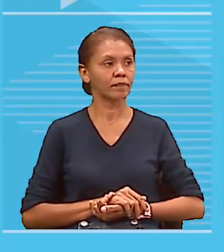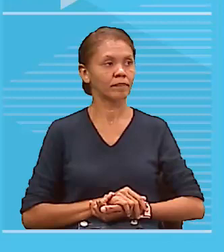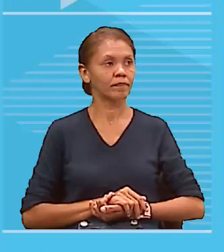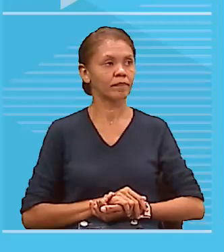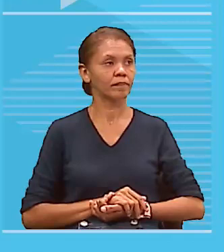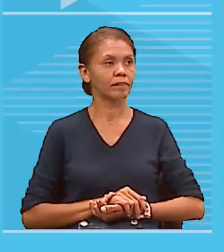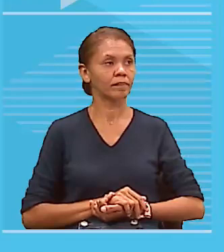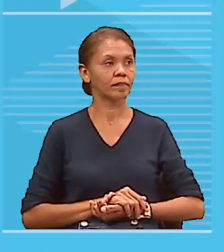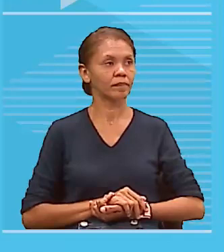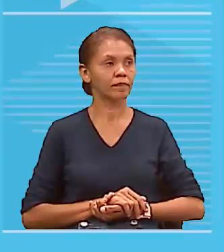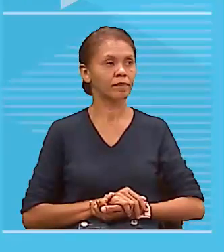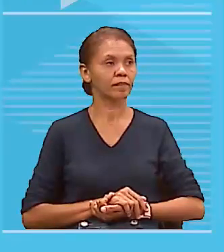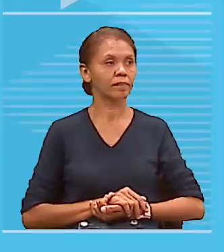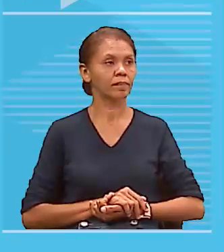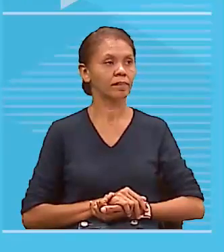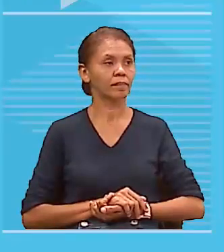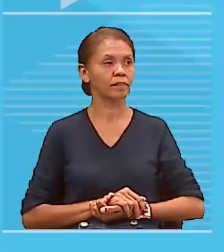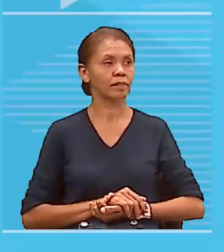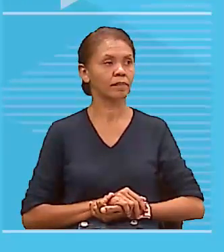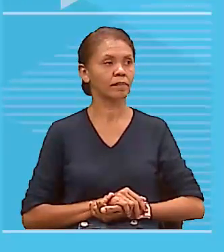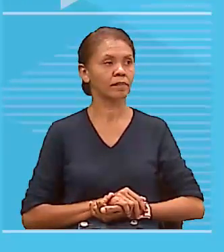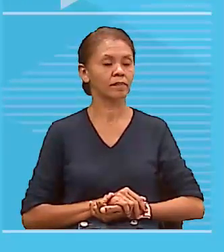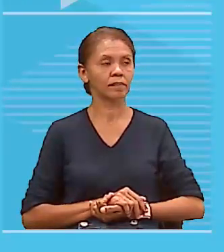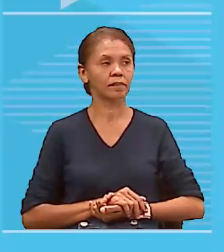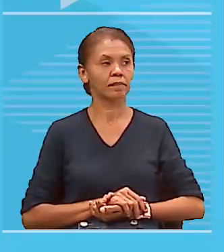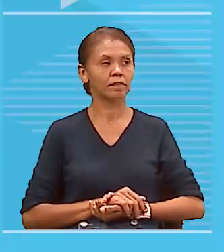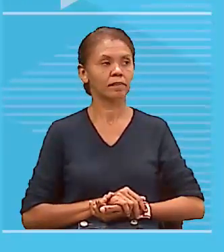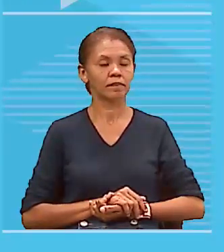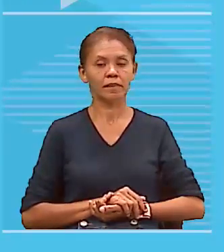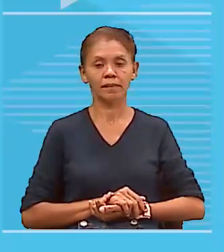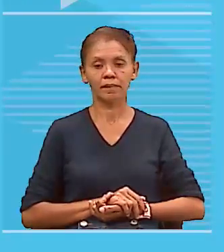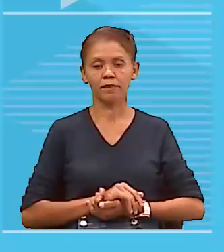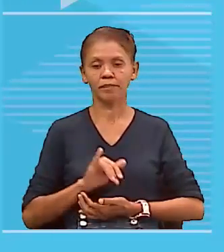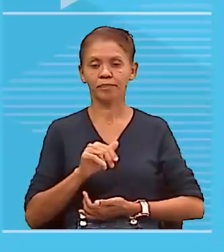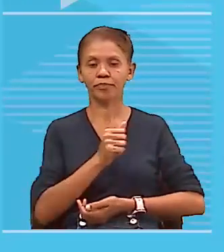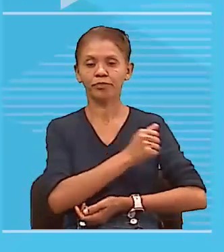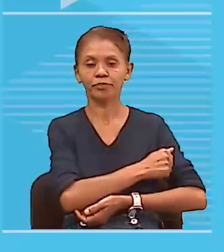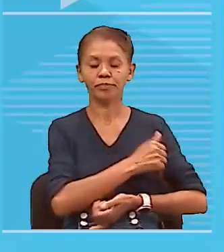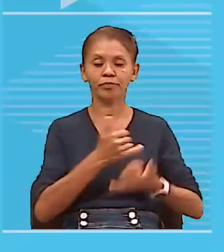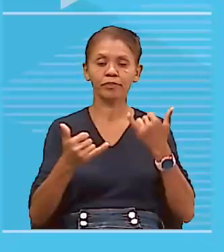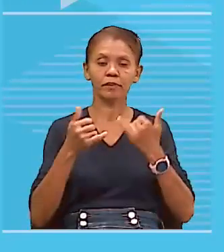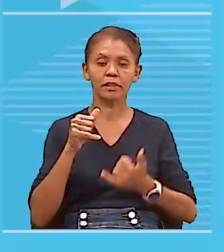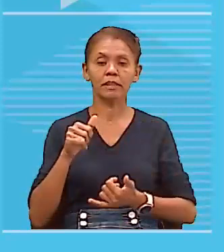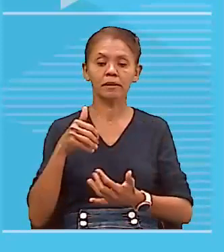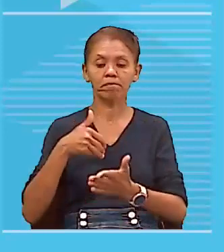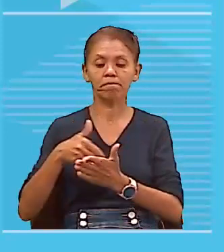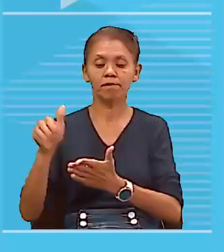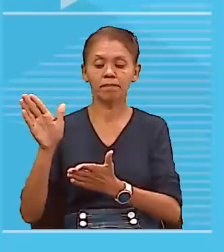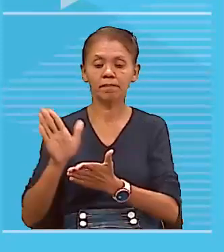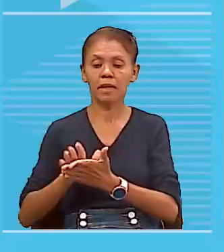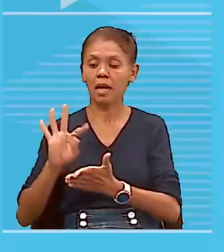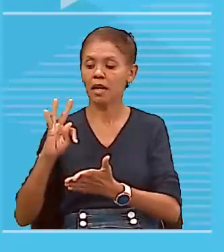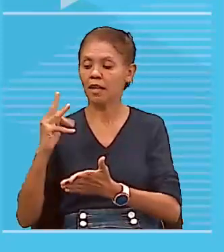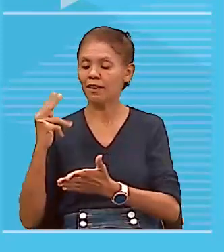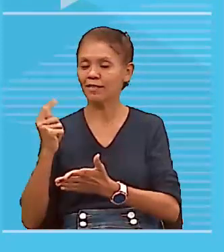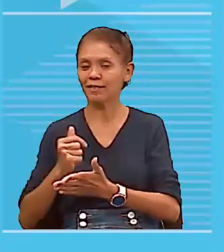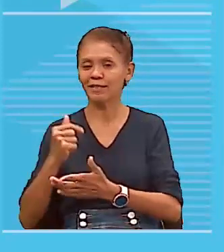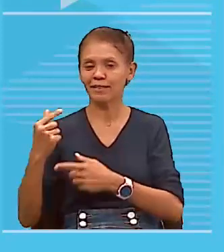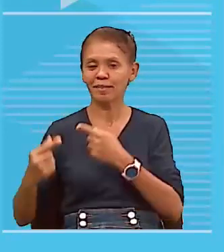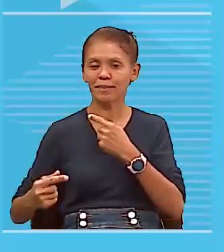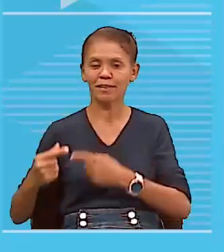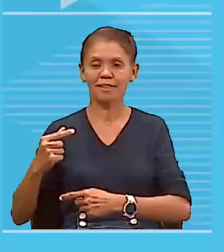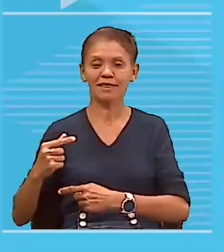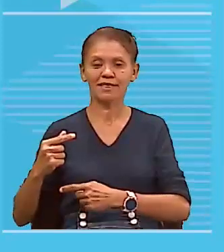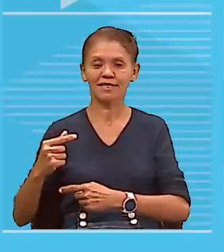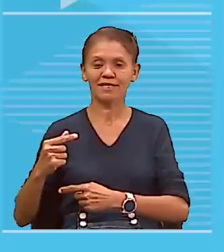natureza. Verdade. Então, olha só, vamos falar um pouco sobre a poluição atmosférica. Presta